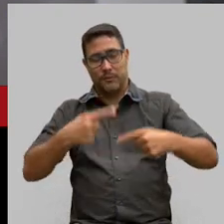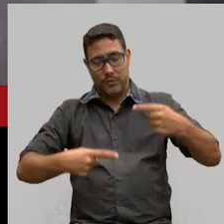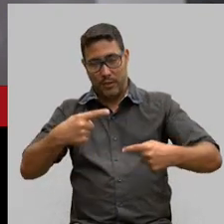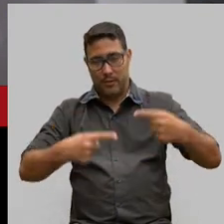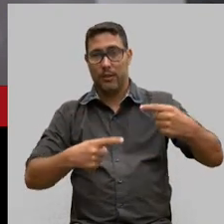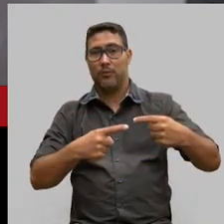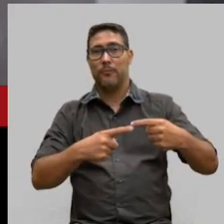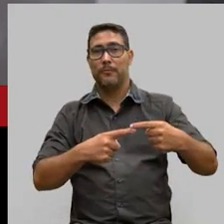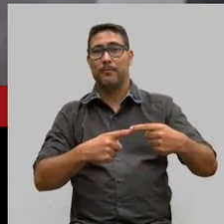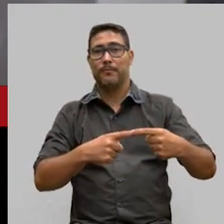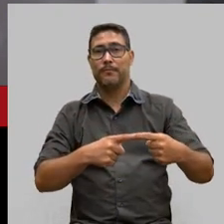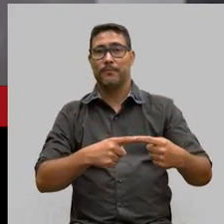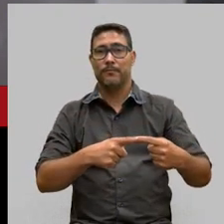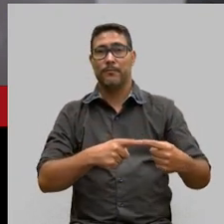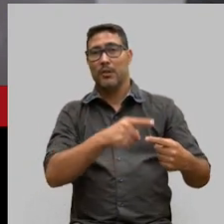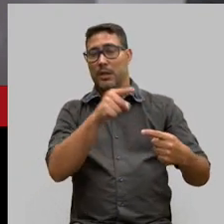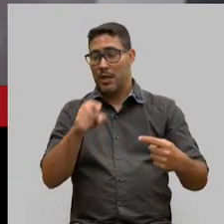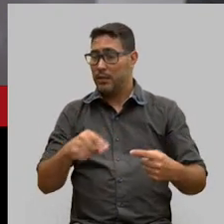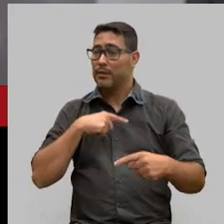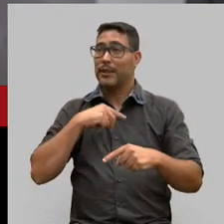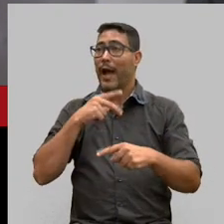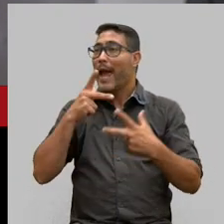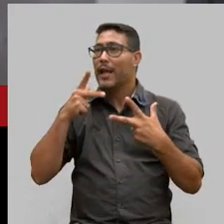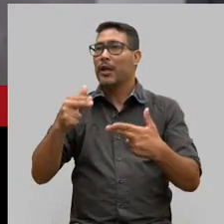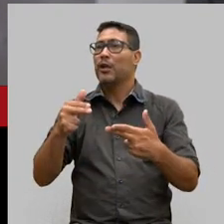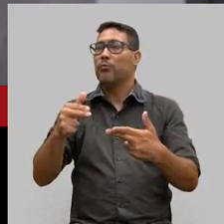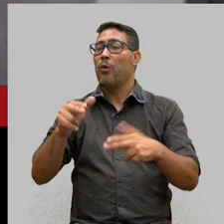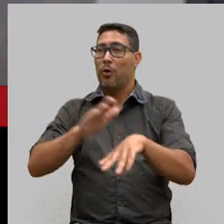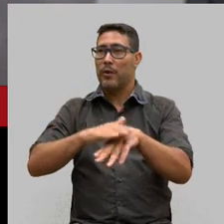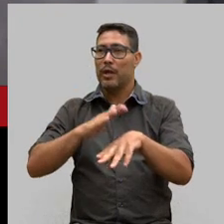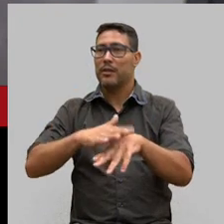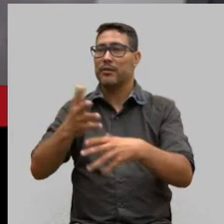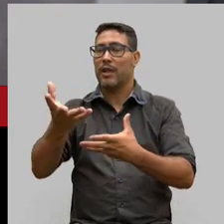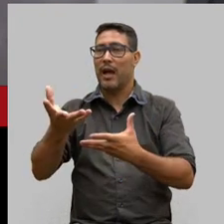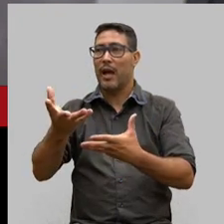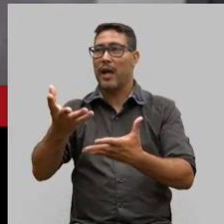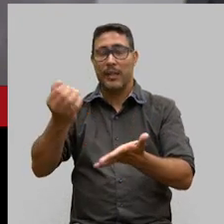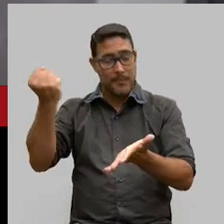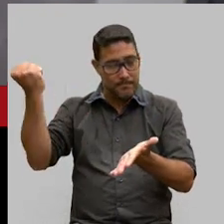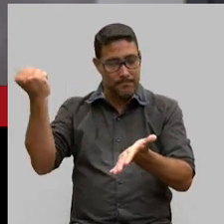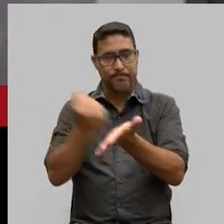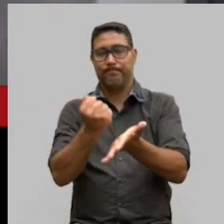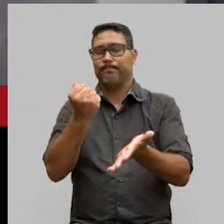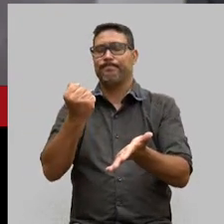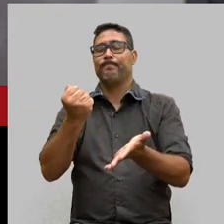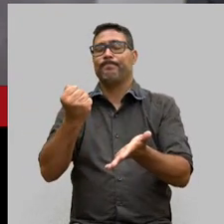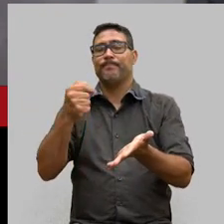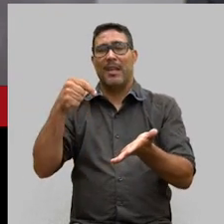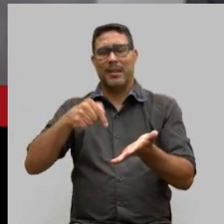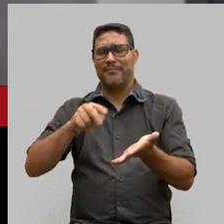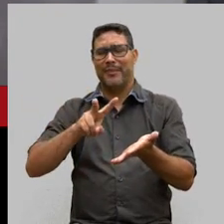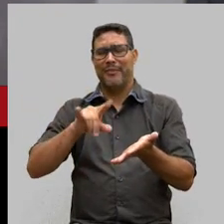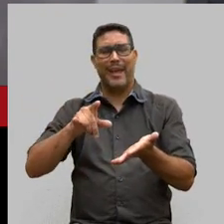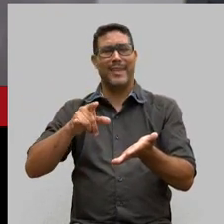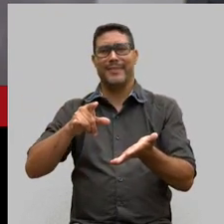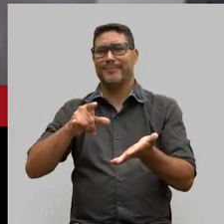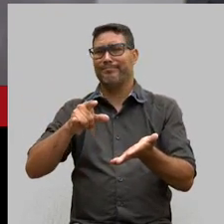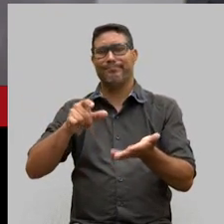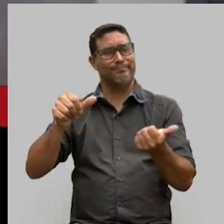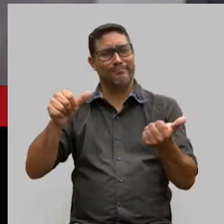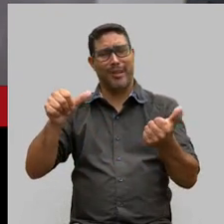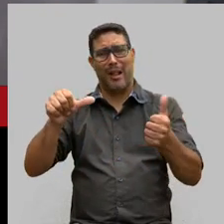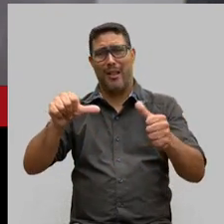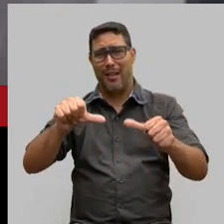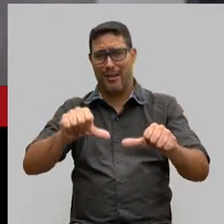recebendo uma atestado de Condenação condenação pra vida toda porque a condição de autismo ela não vai mudar ao longo da